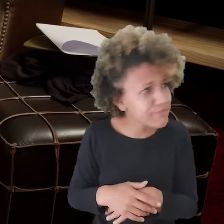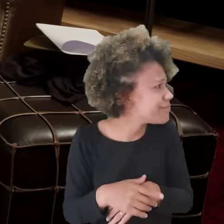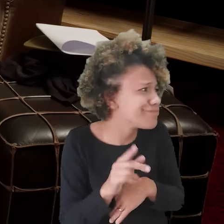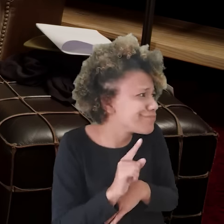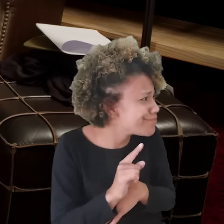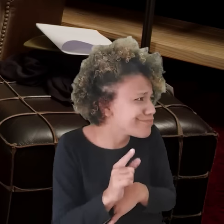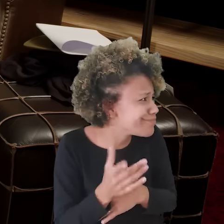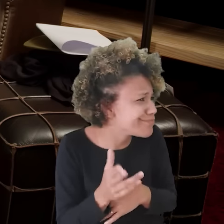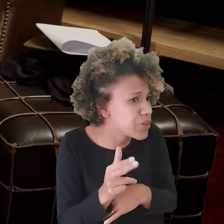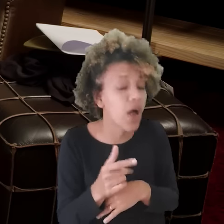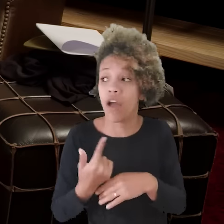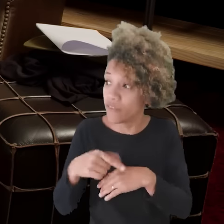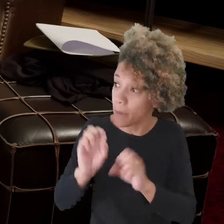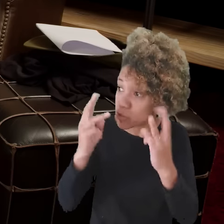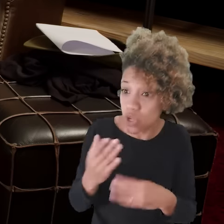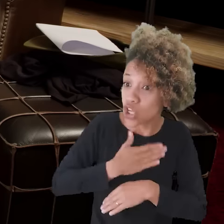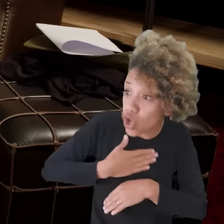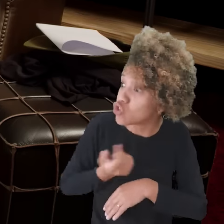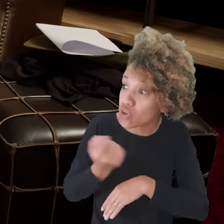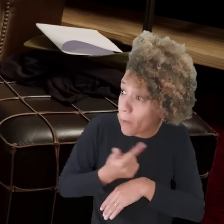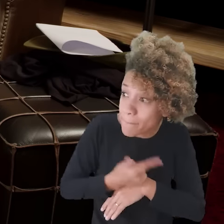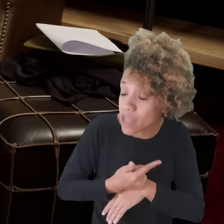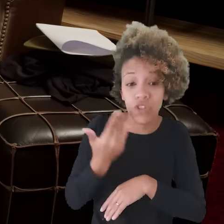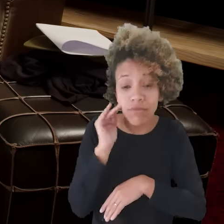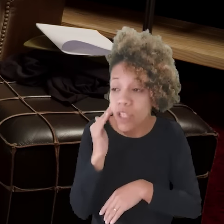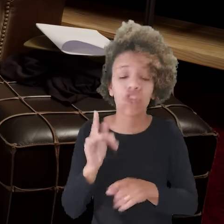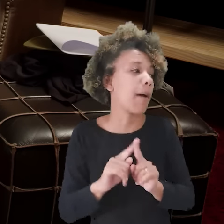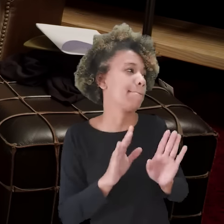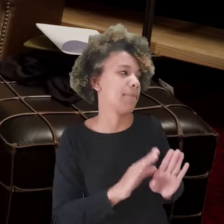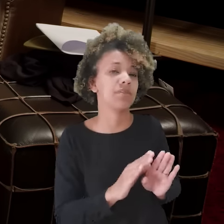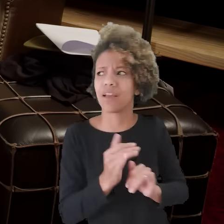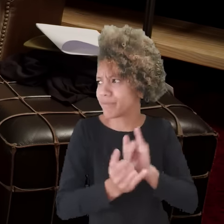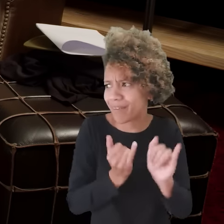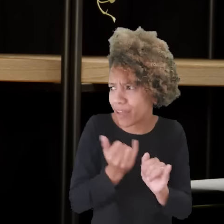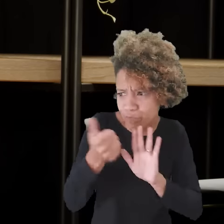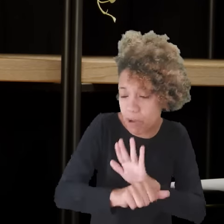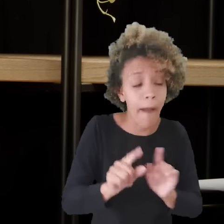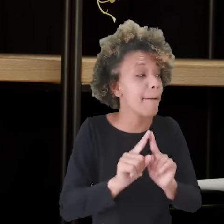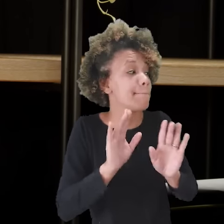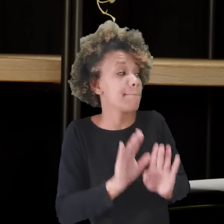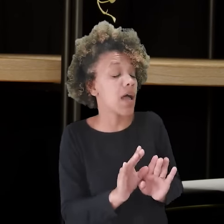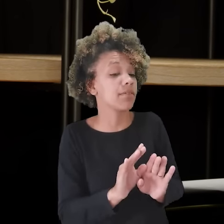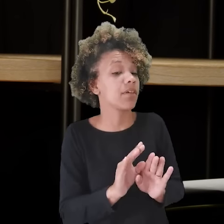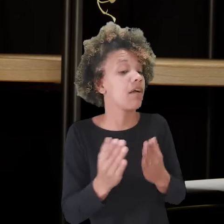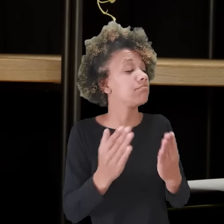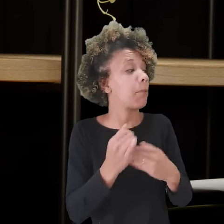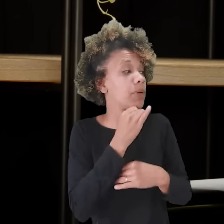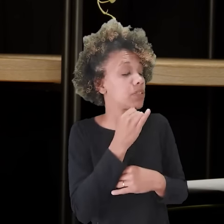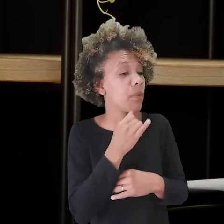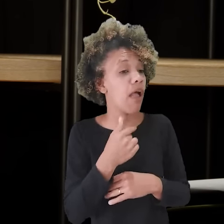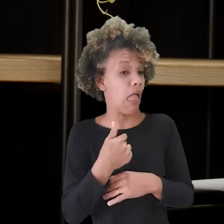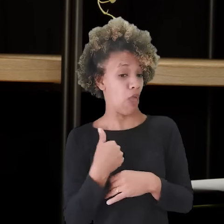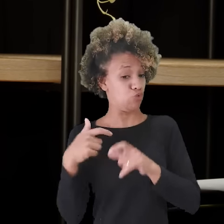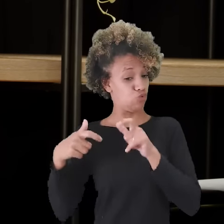show e não vão a galera que vai para o show é a galera que gosta de comédia e entende o povo da internet mas uma vez que esse cara é uma vertical